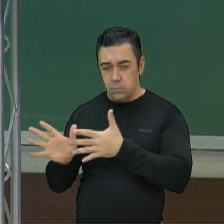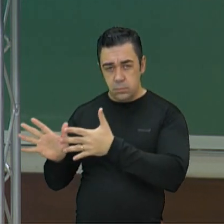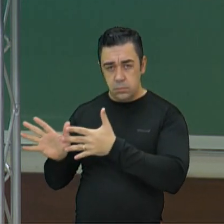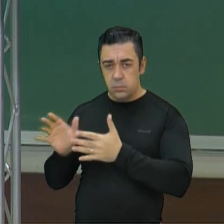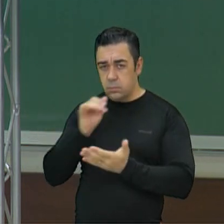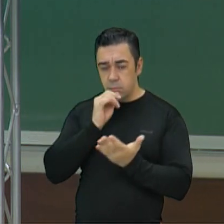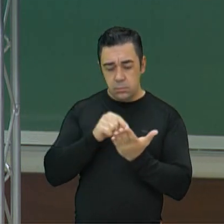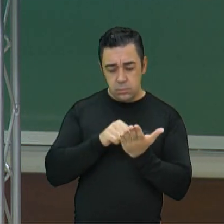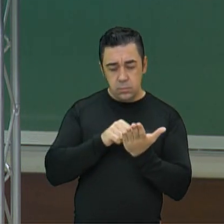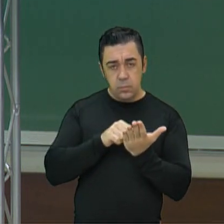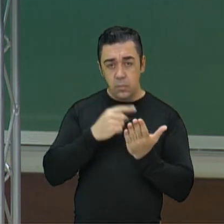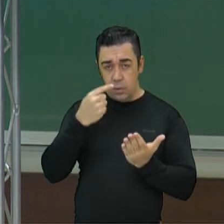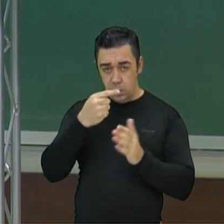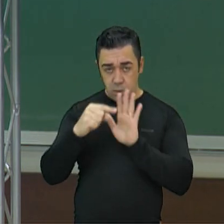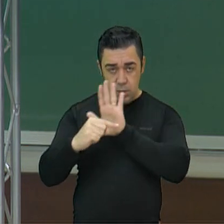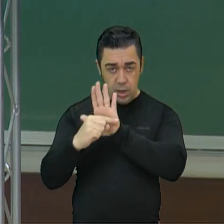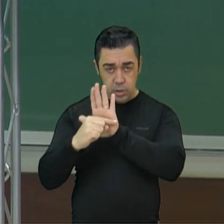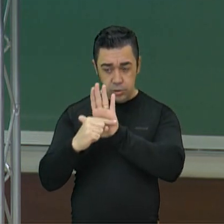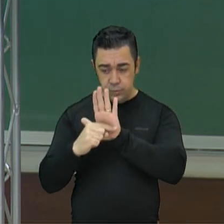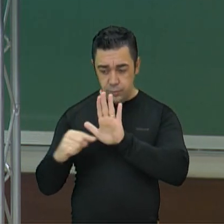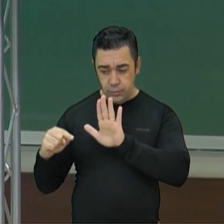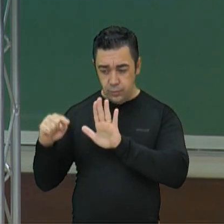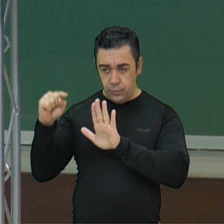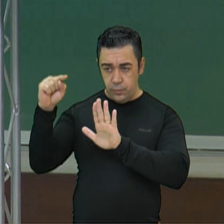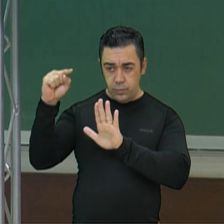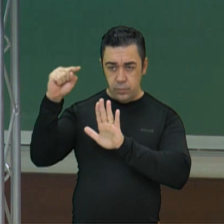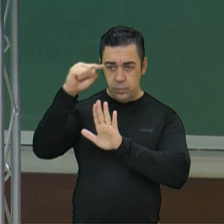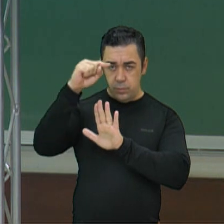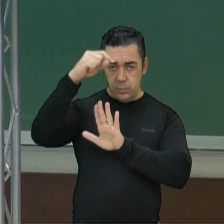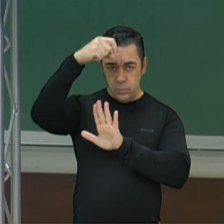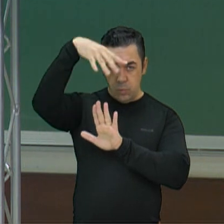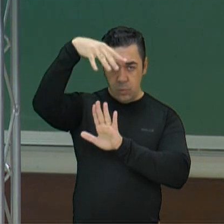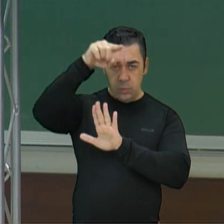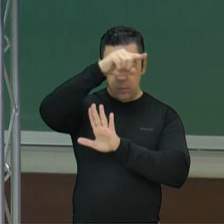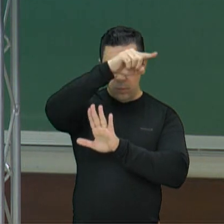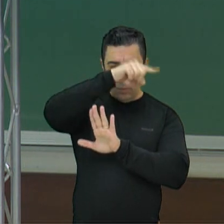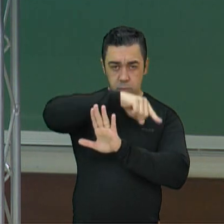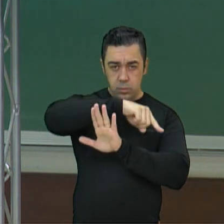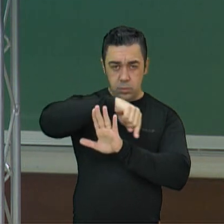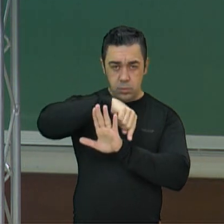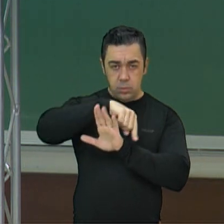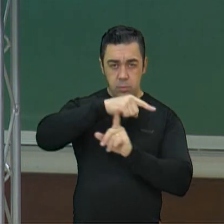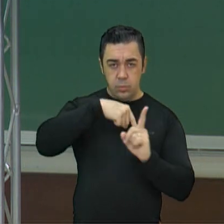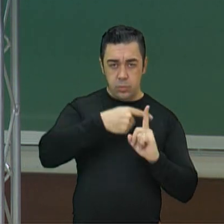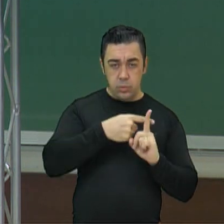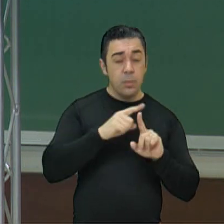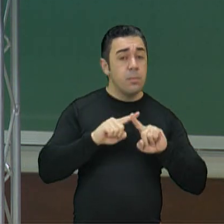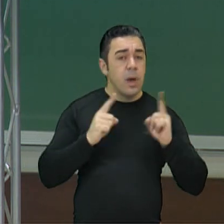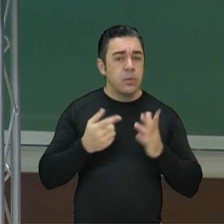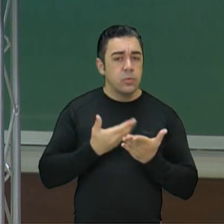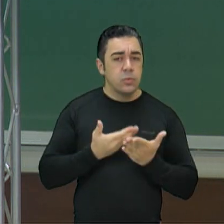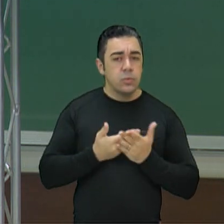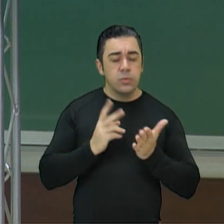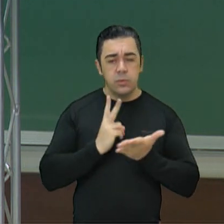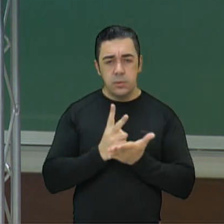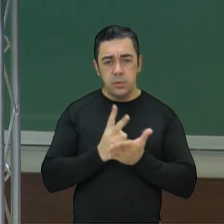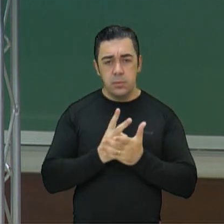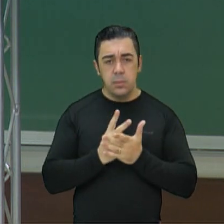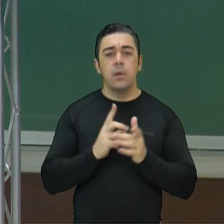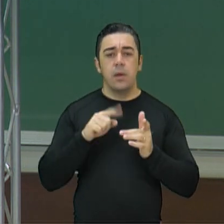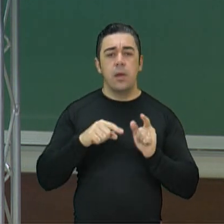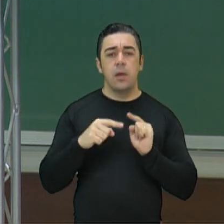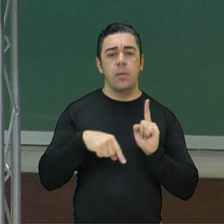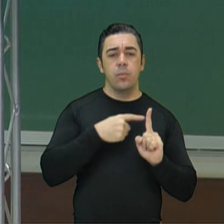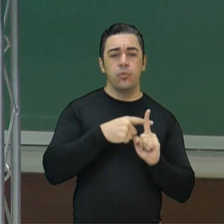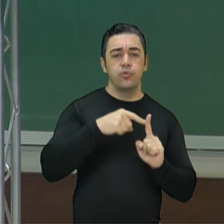do negativo para o positivo. Mas como a gente viu lá, com sentido convencional para o estudo é sempre do positivo